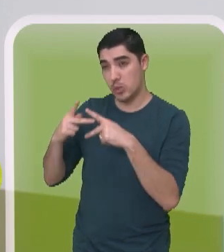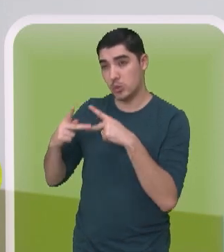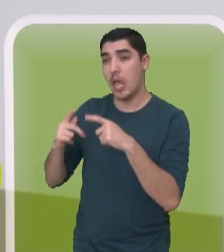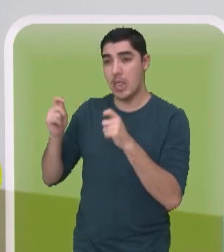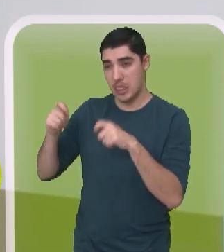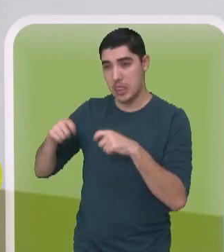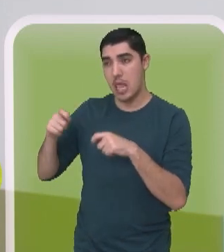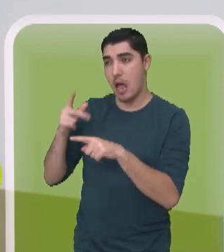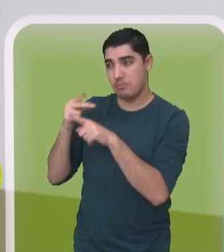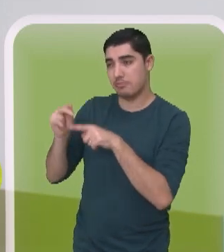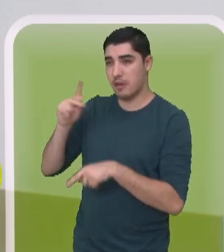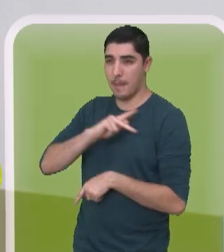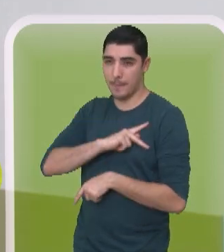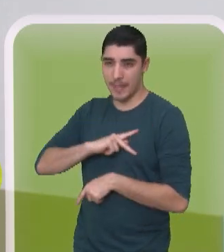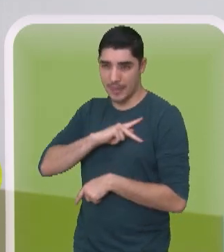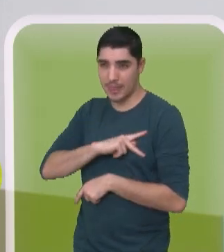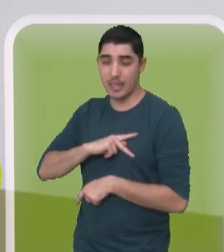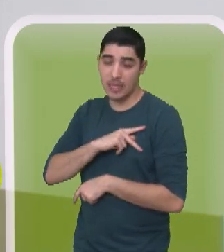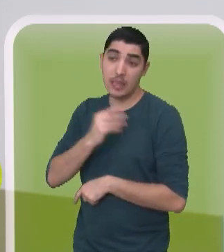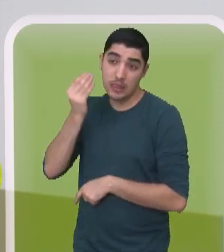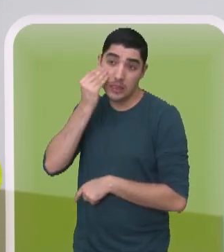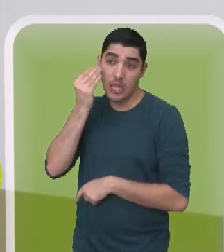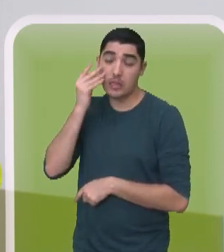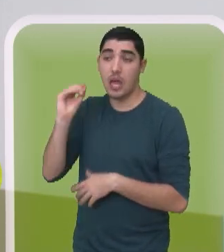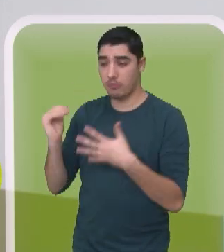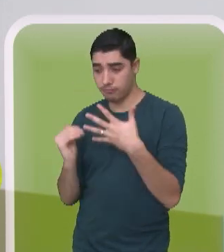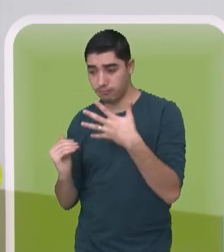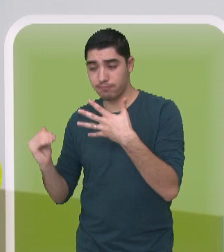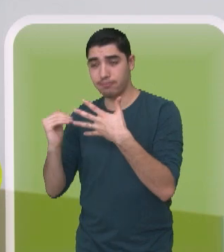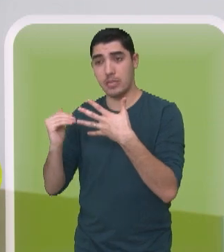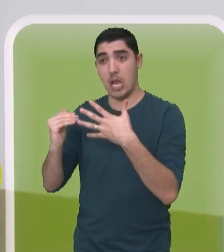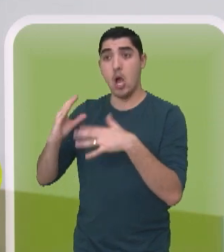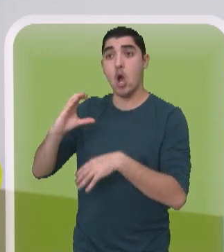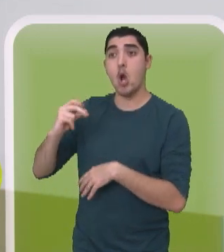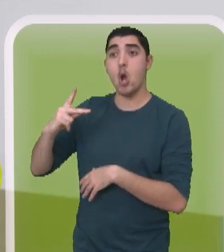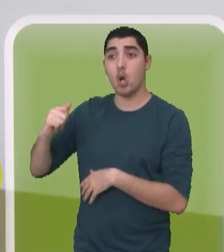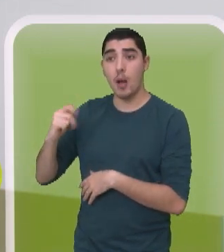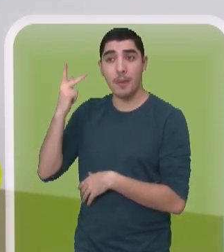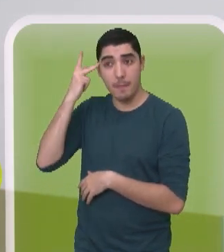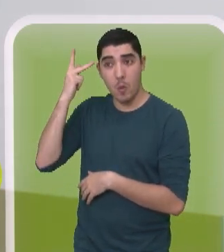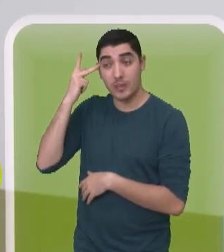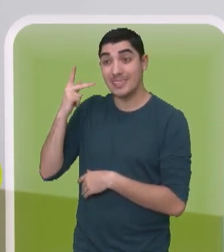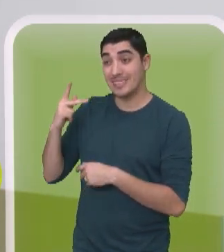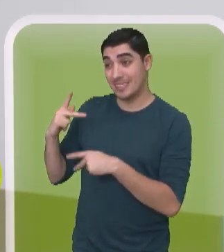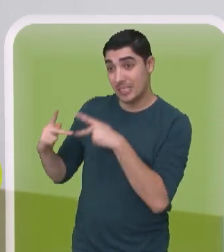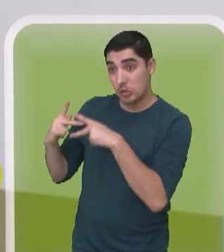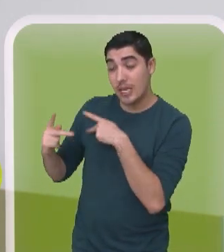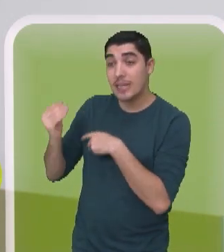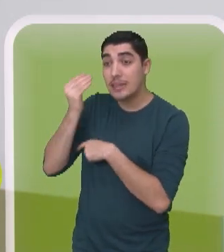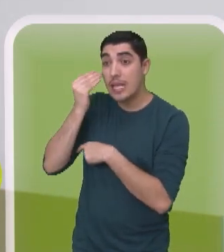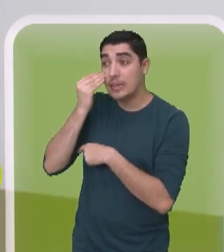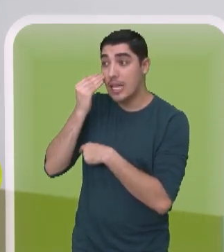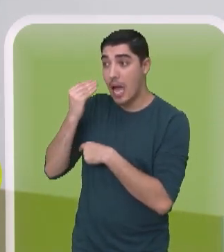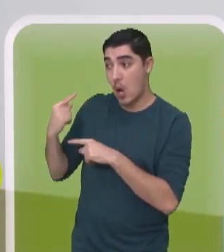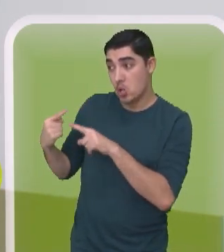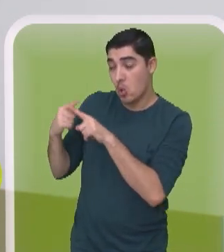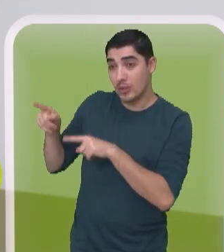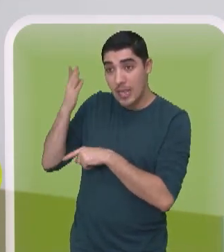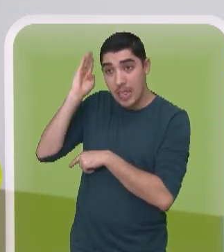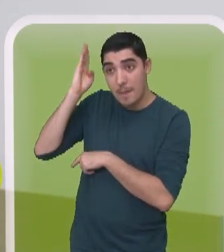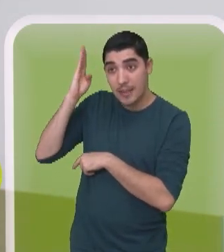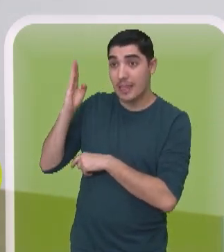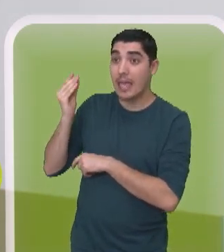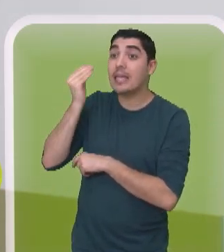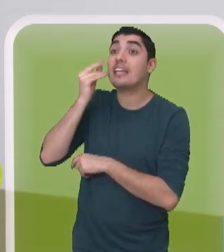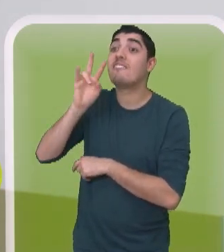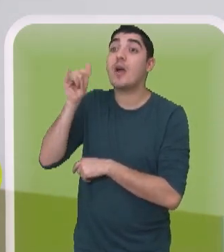vencer o Pinda, né, e pode brigar aí pela vaga na Copa Paulista. O São José que está brigando com o Taubaté, principalmente aí por essa vaga